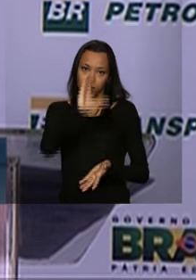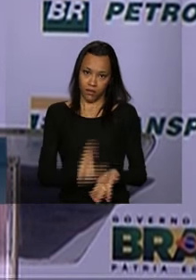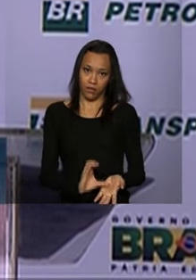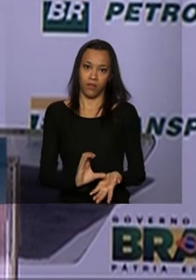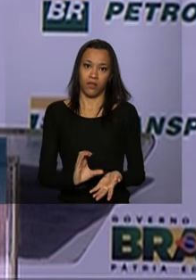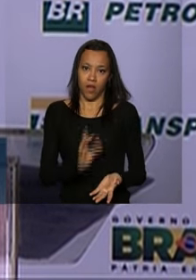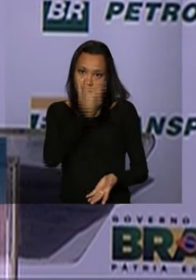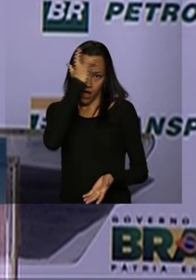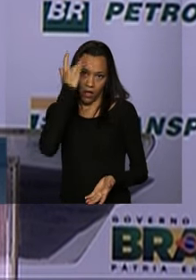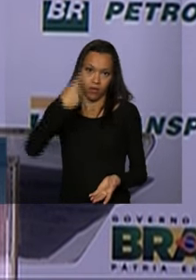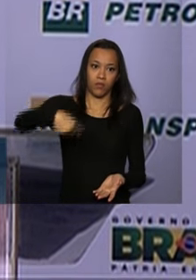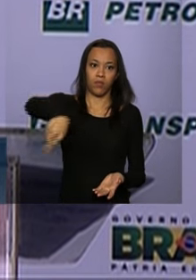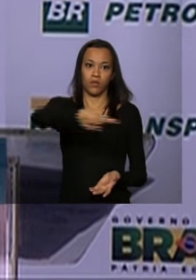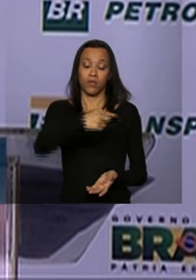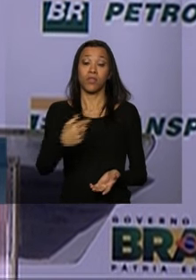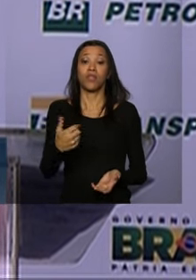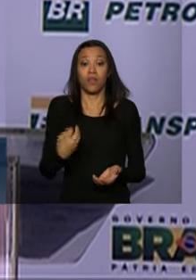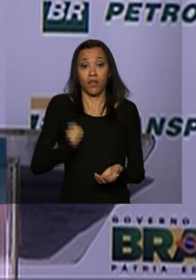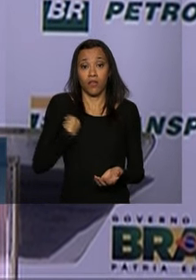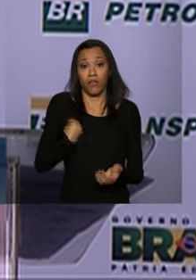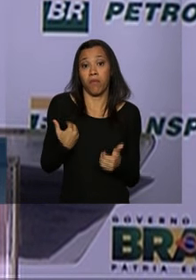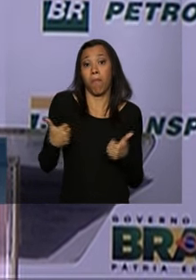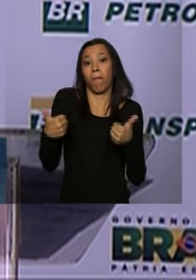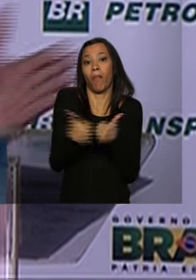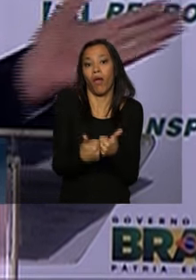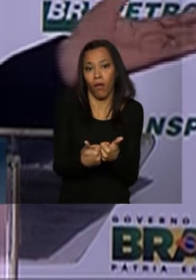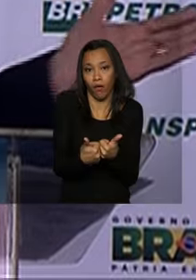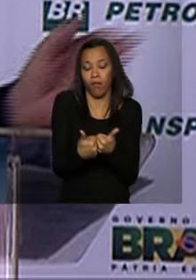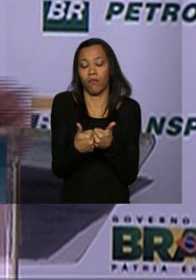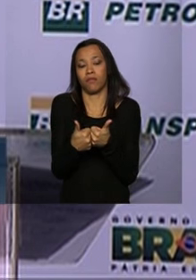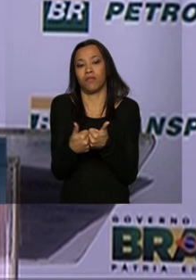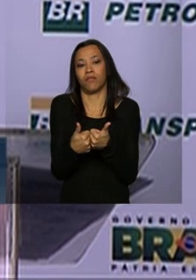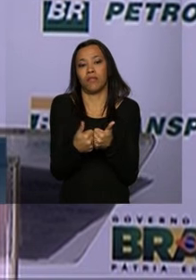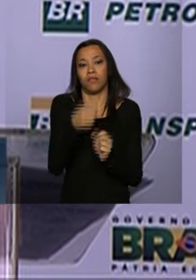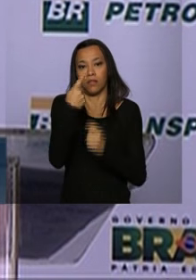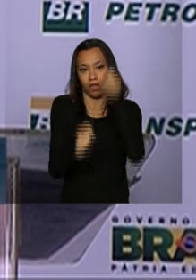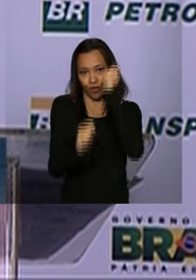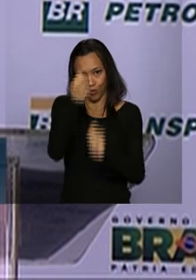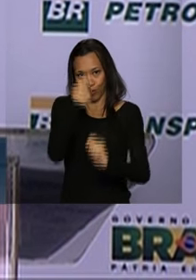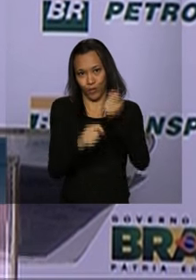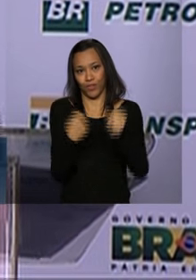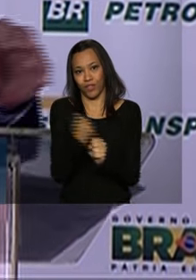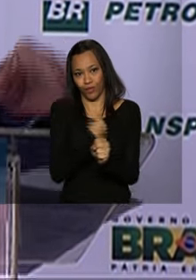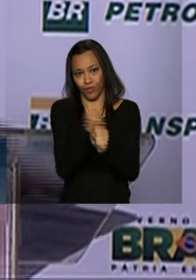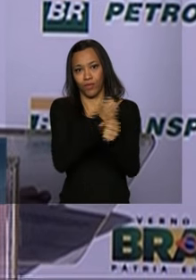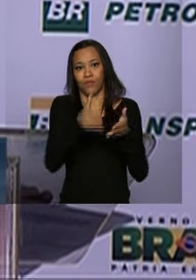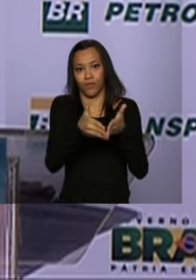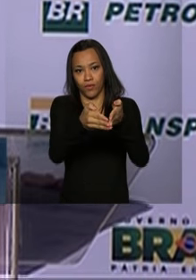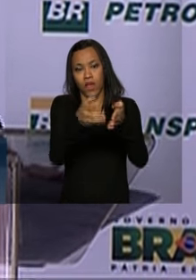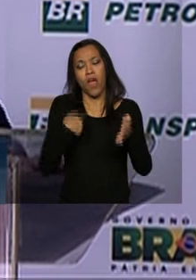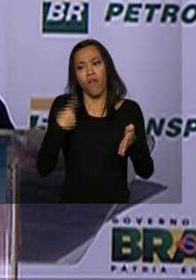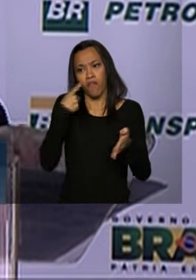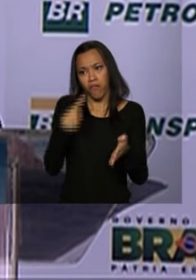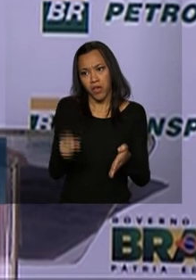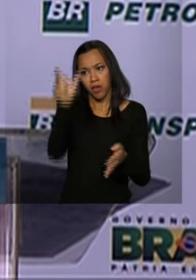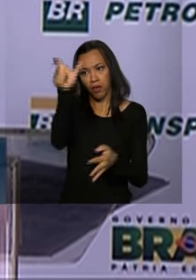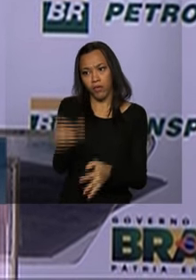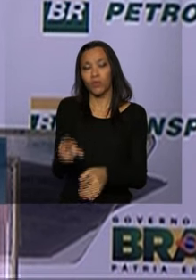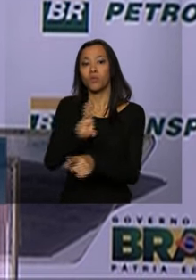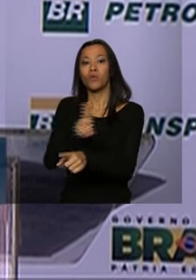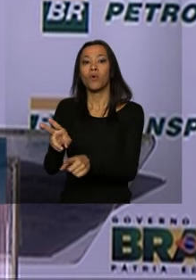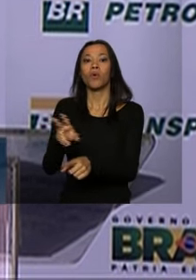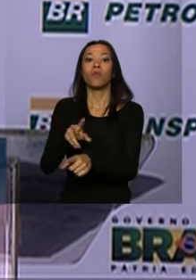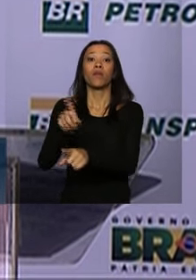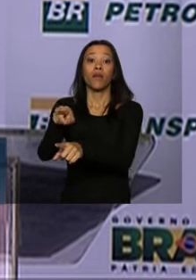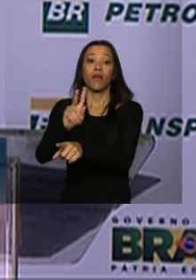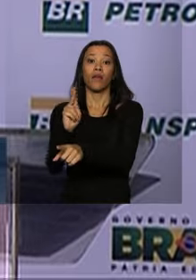em torno do nosso segmento. Haja visto o próprio presidente do Sindicato dos Trabalhadores aqui, o Henrique, recém-empossado,